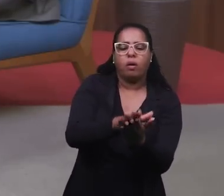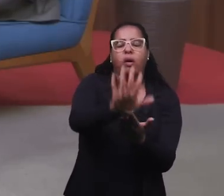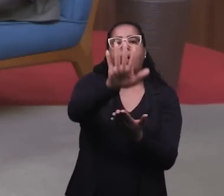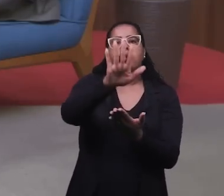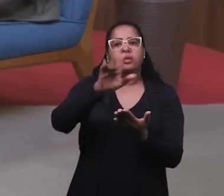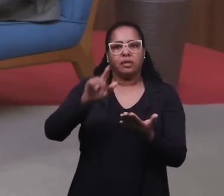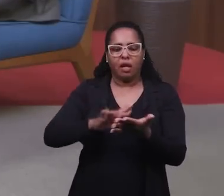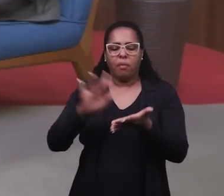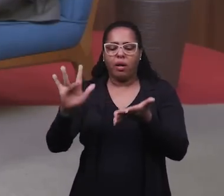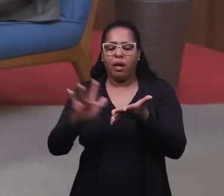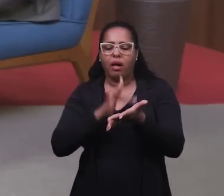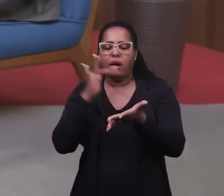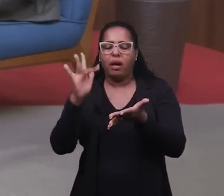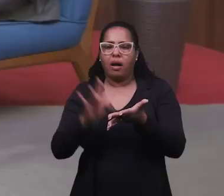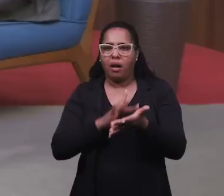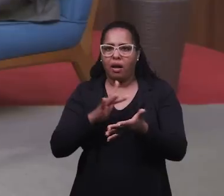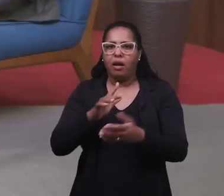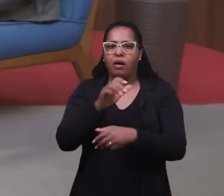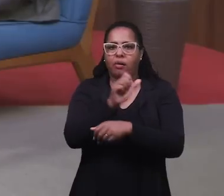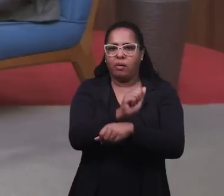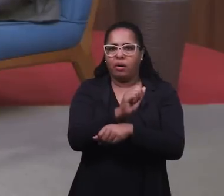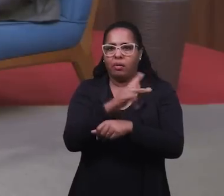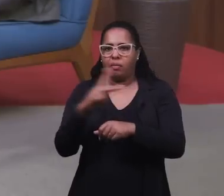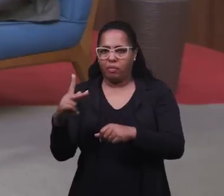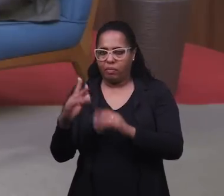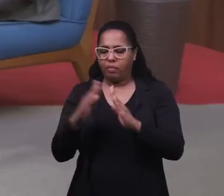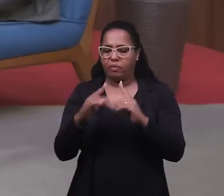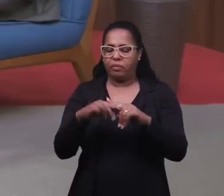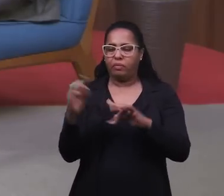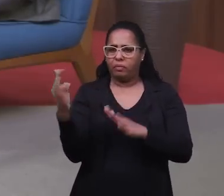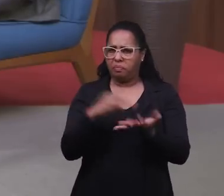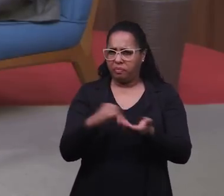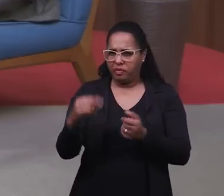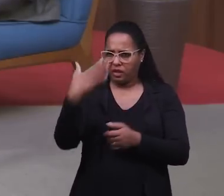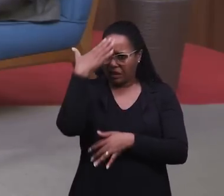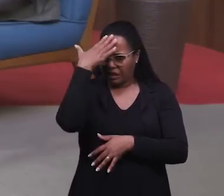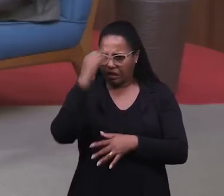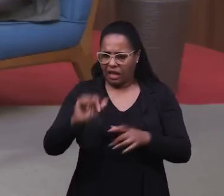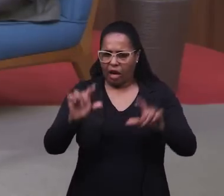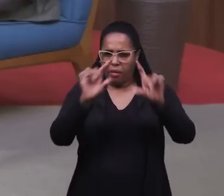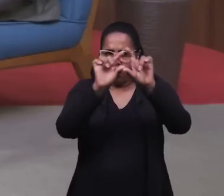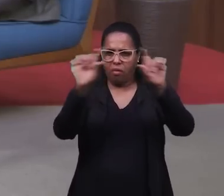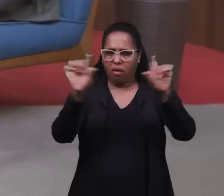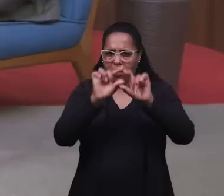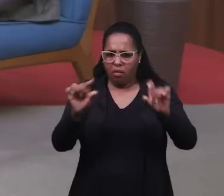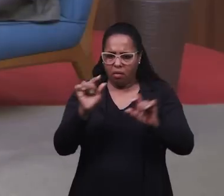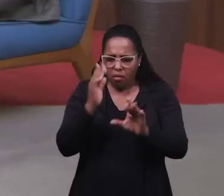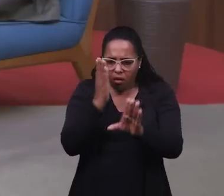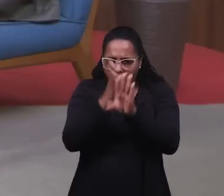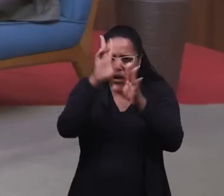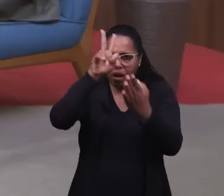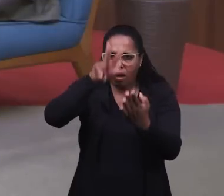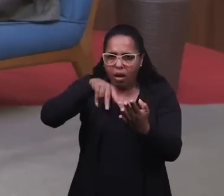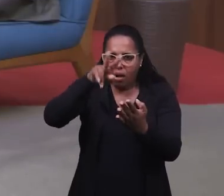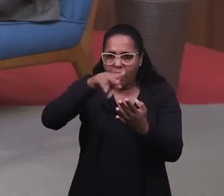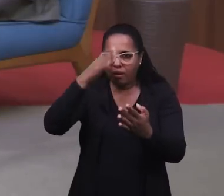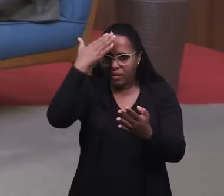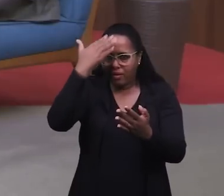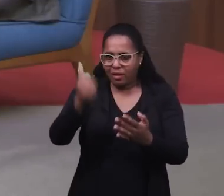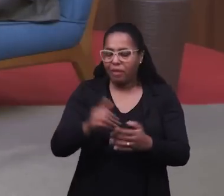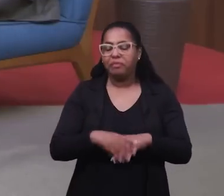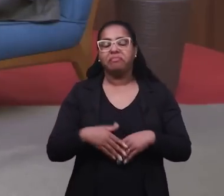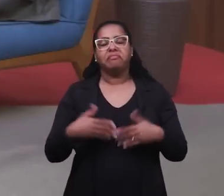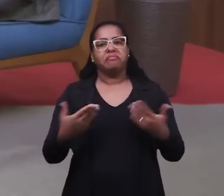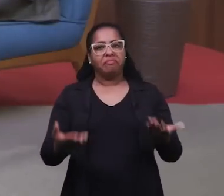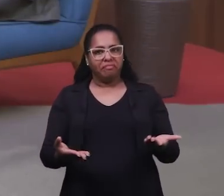como também digital no aplicativo da Igreja Cristã Maranata. Mas você já sabe identificar os trechos musicais? Esse